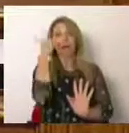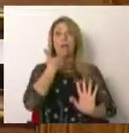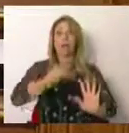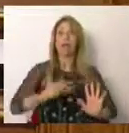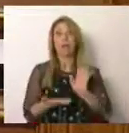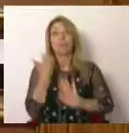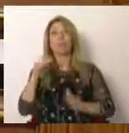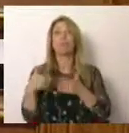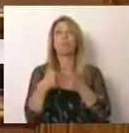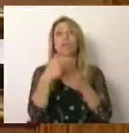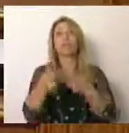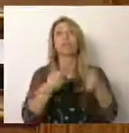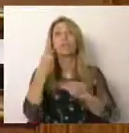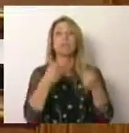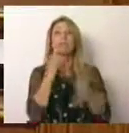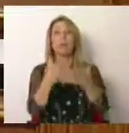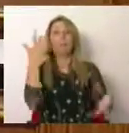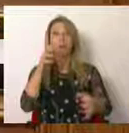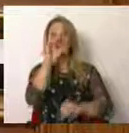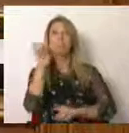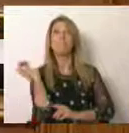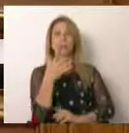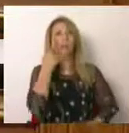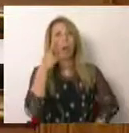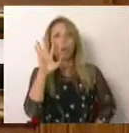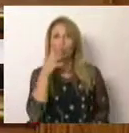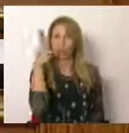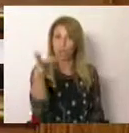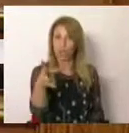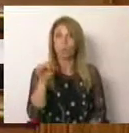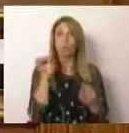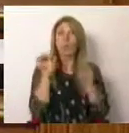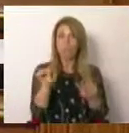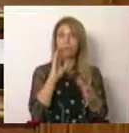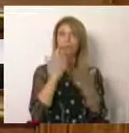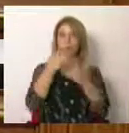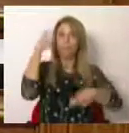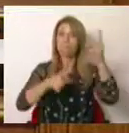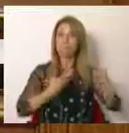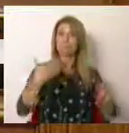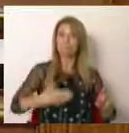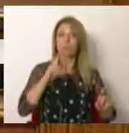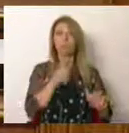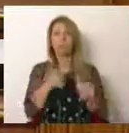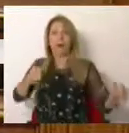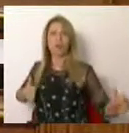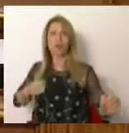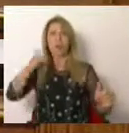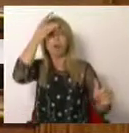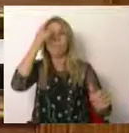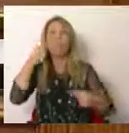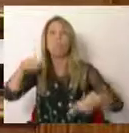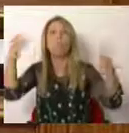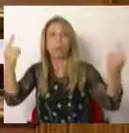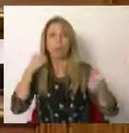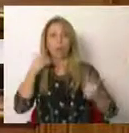descredibilização dos processos de avaliação de impacto ambiental. E olha aquilo que eu lhe digo, isso afasta cidadãos dos processos de consulta pública da avaliação de